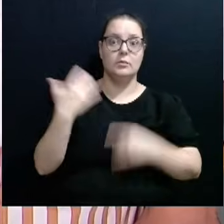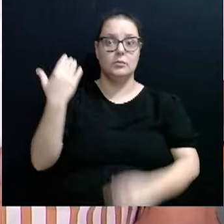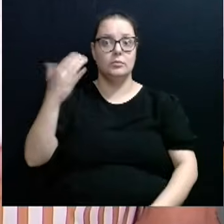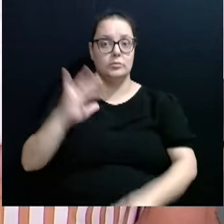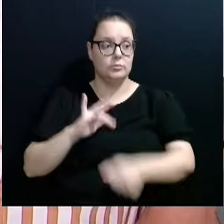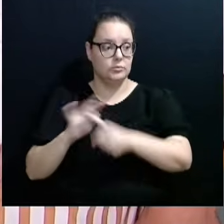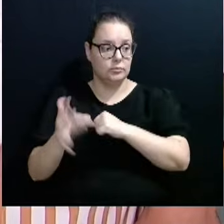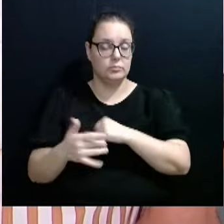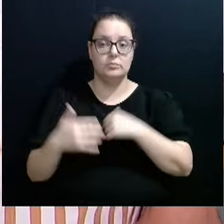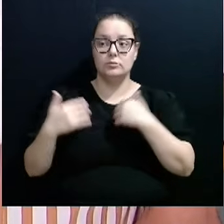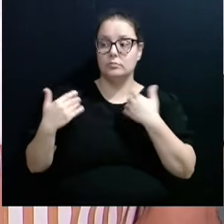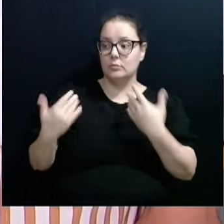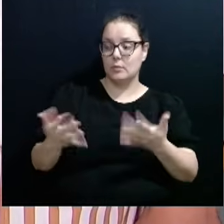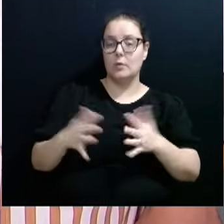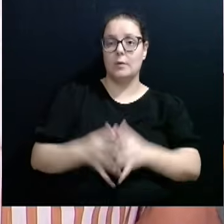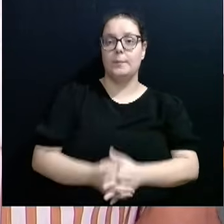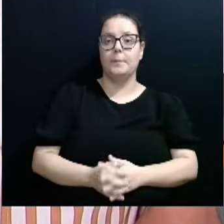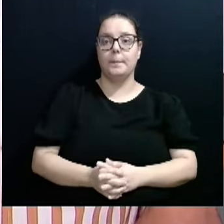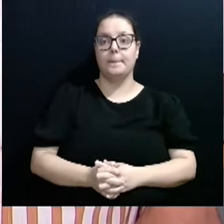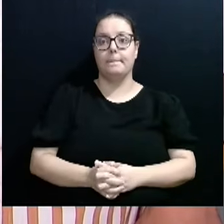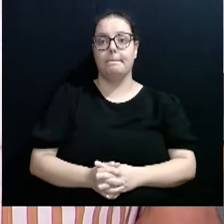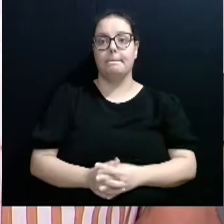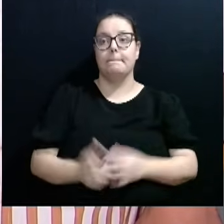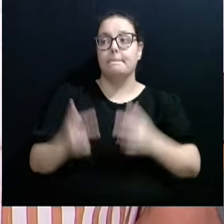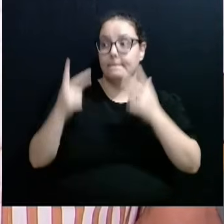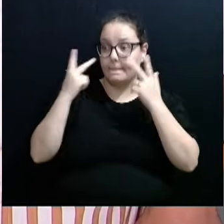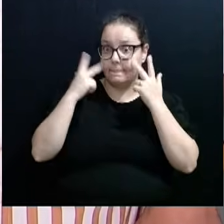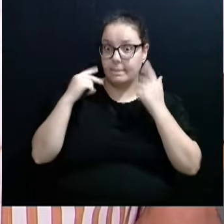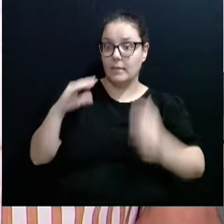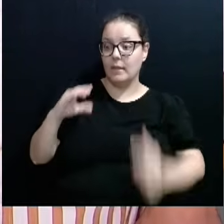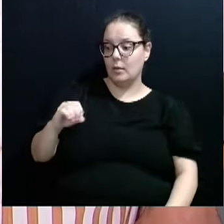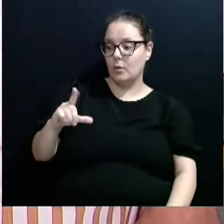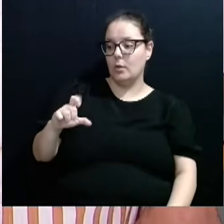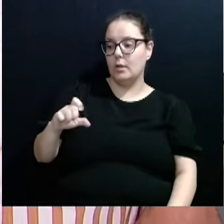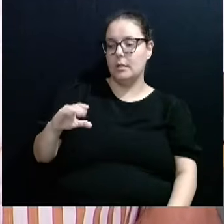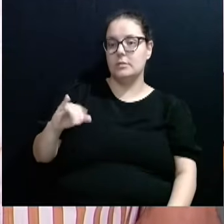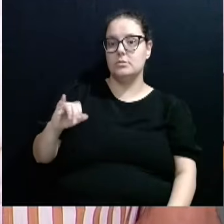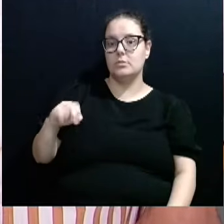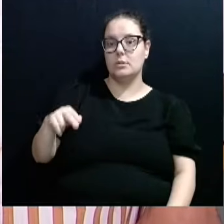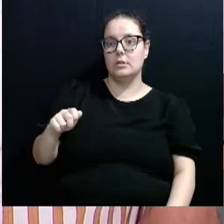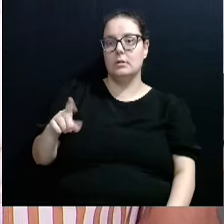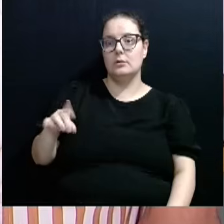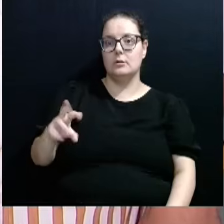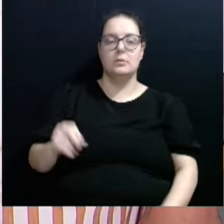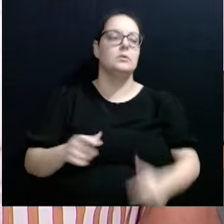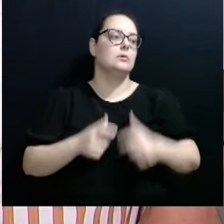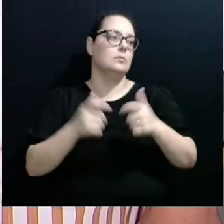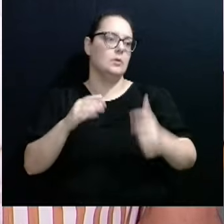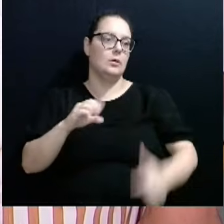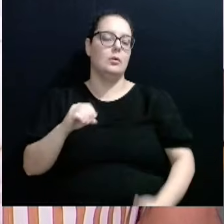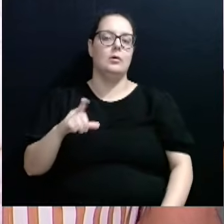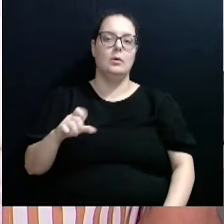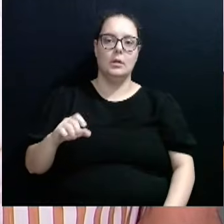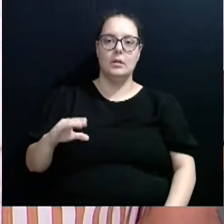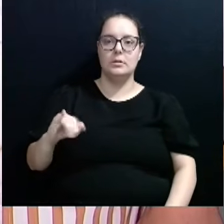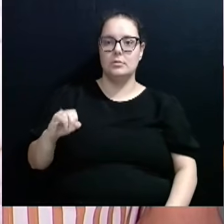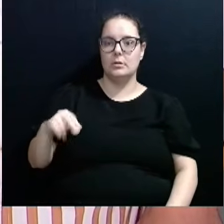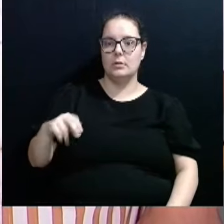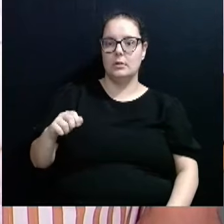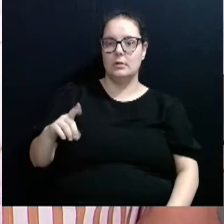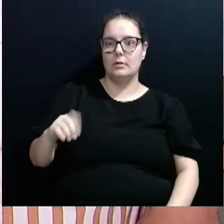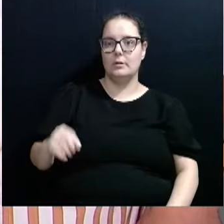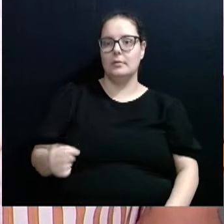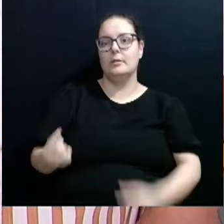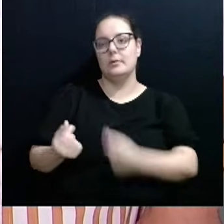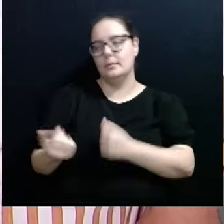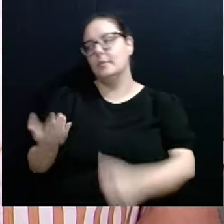Então, pessoas normalmente colecionadores. A maioria é colecionador, porque o meu preço é um preço legal,